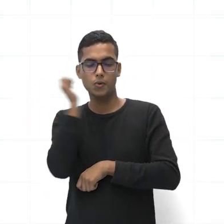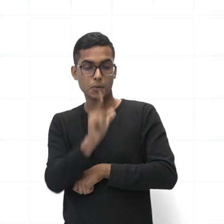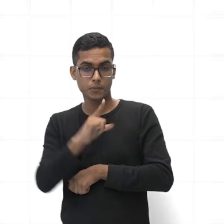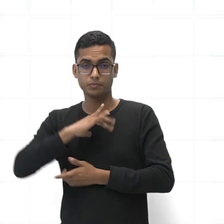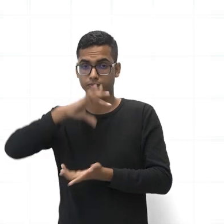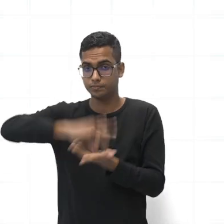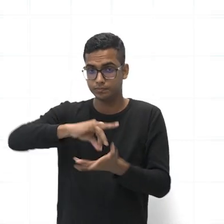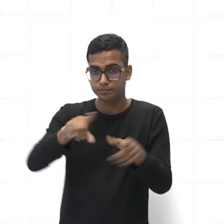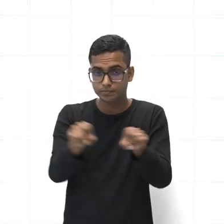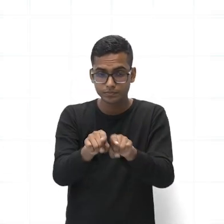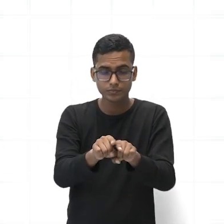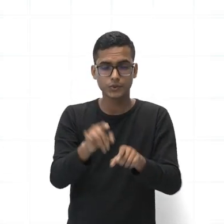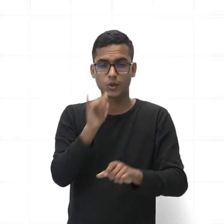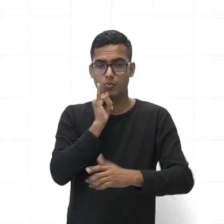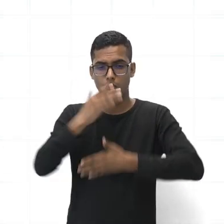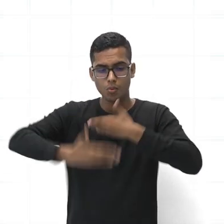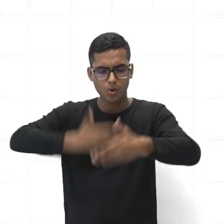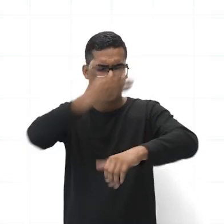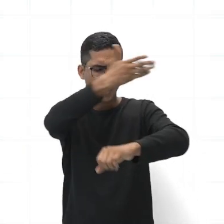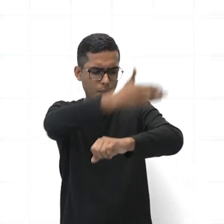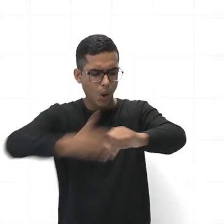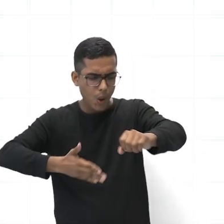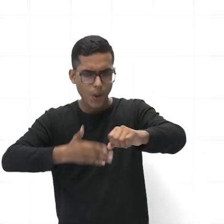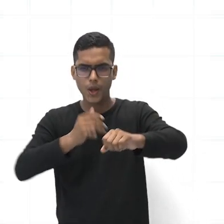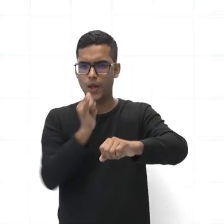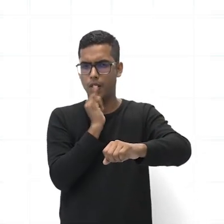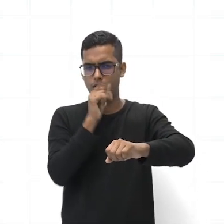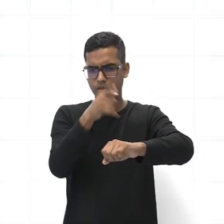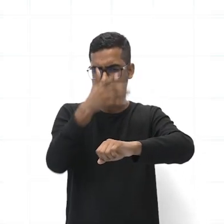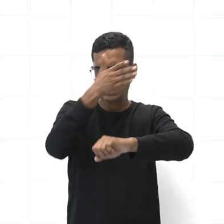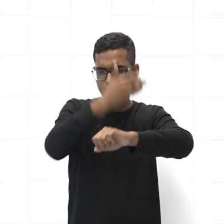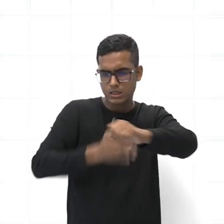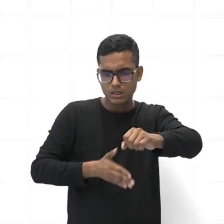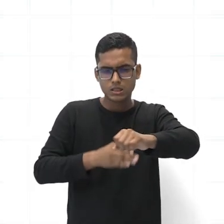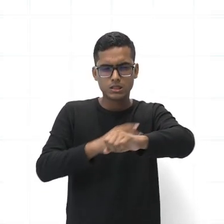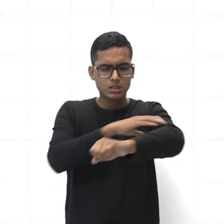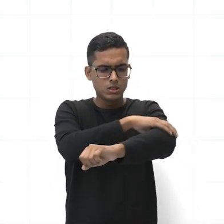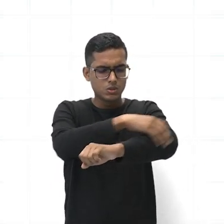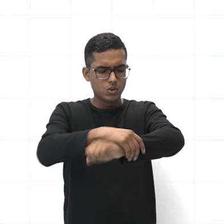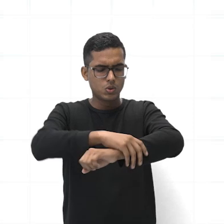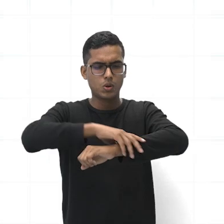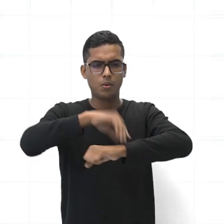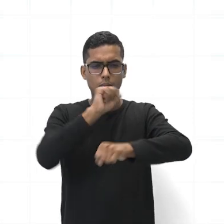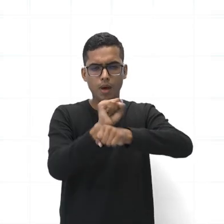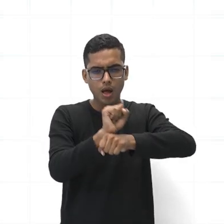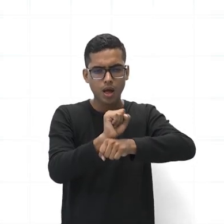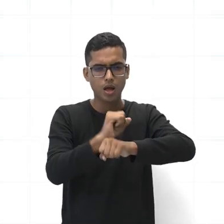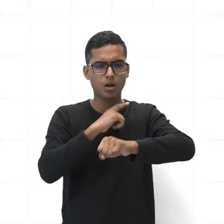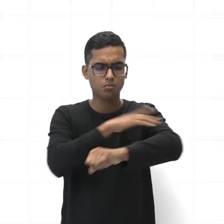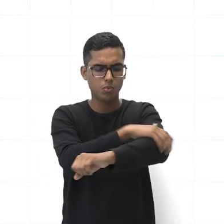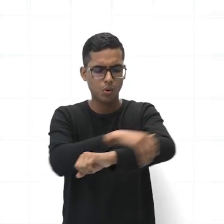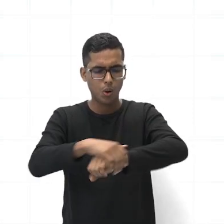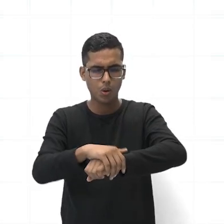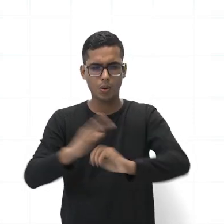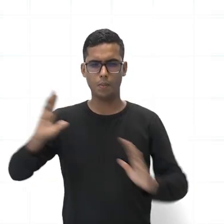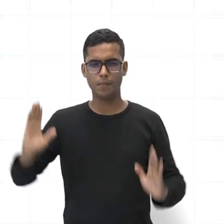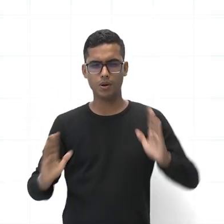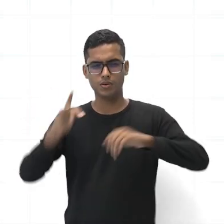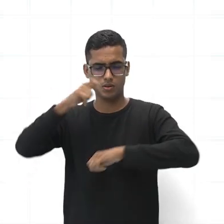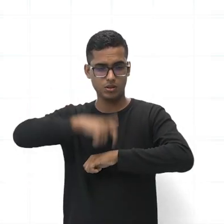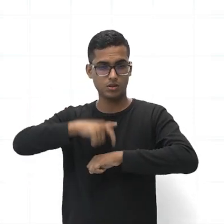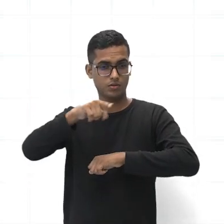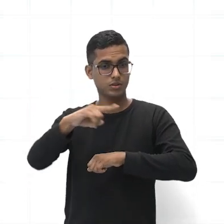um processo aí de lesão, né, que você, por exemplo, mobiliza um braço, mobiliza uma perna temporariamente, você